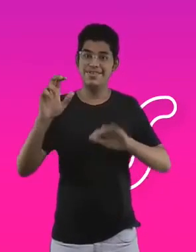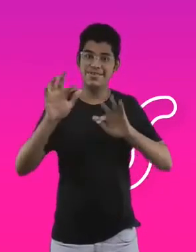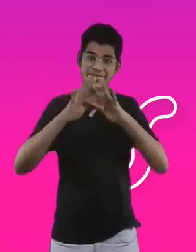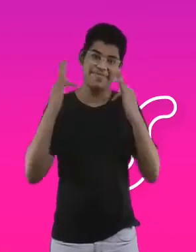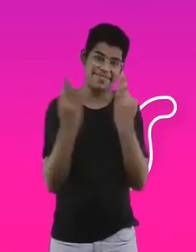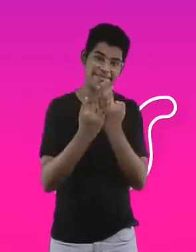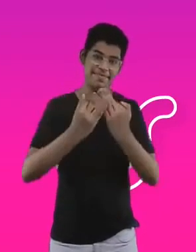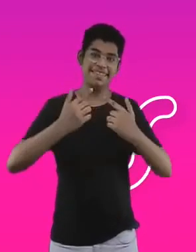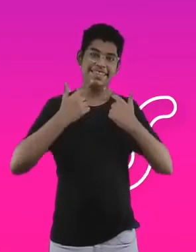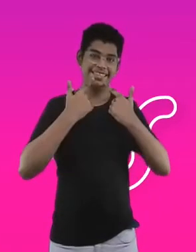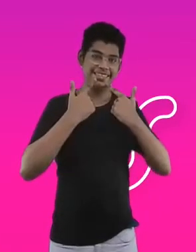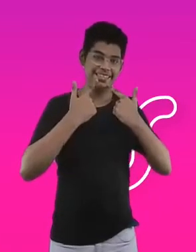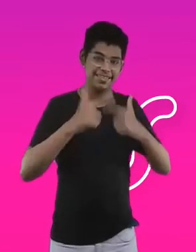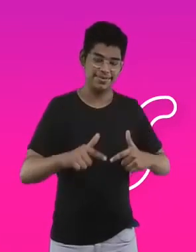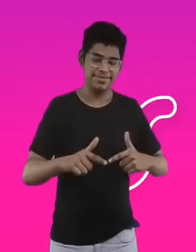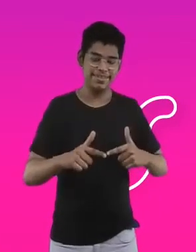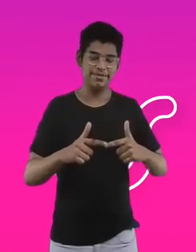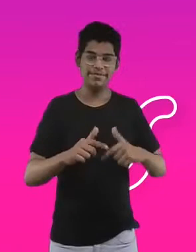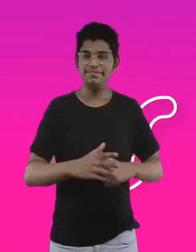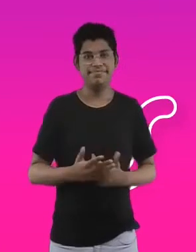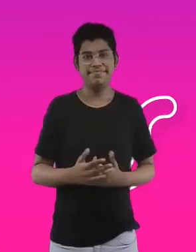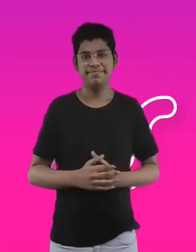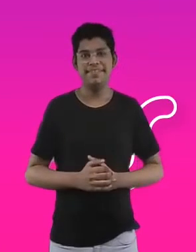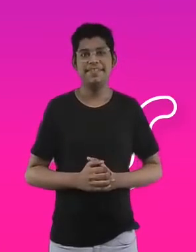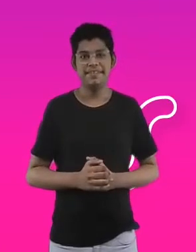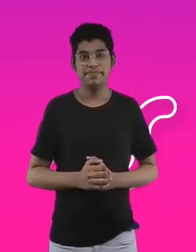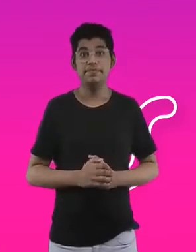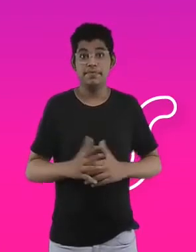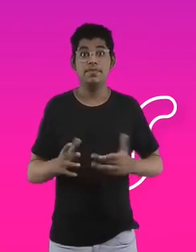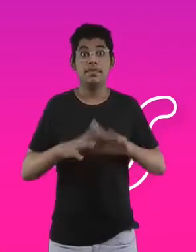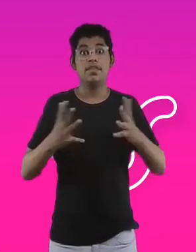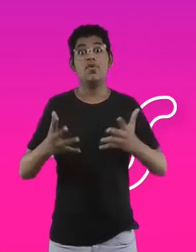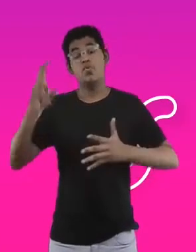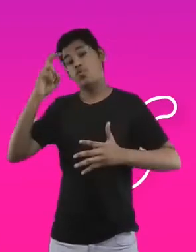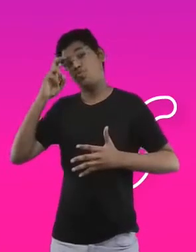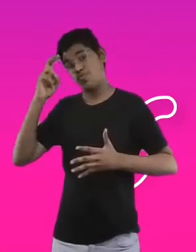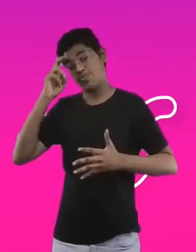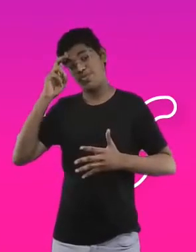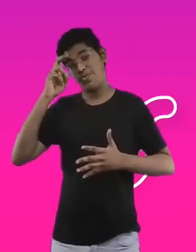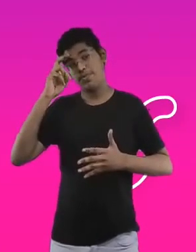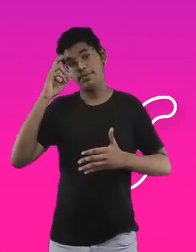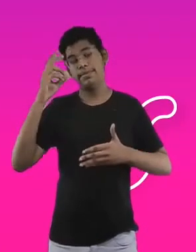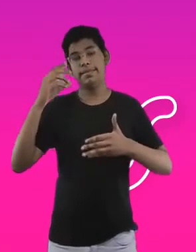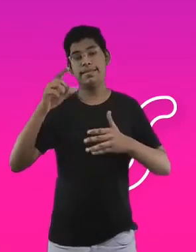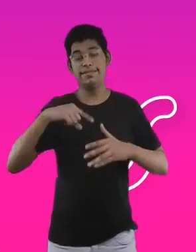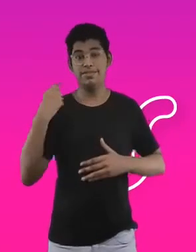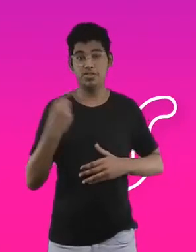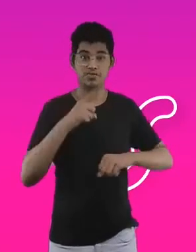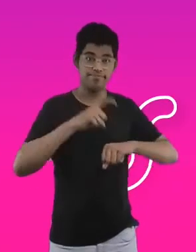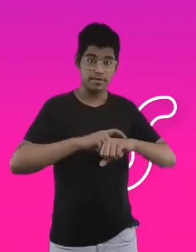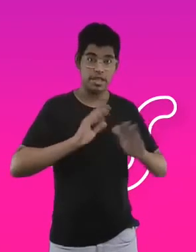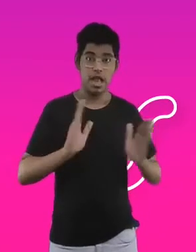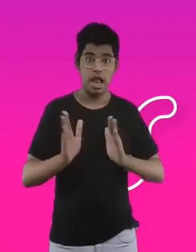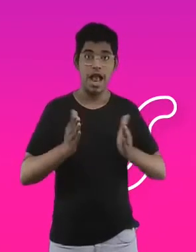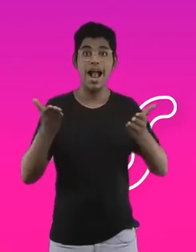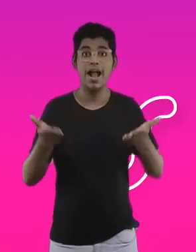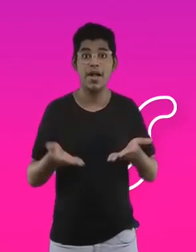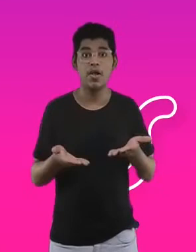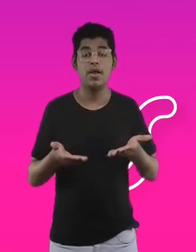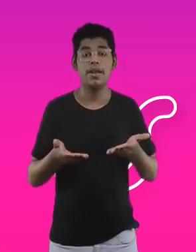mundo inteiro. Então, culturalmente, o que a gente tem atualmente na perspectiva cultural